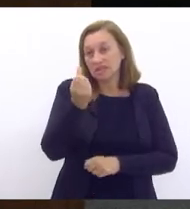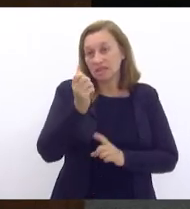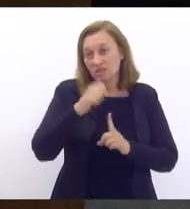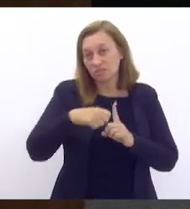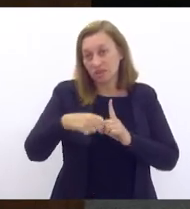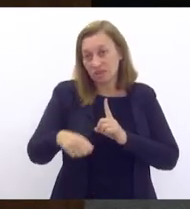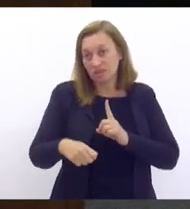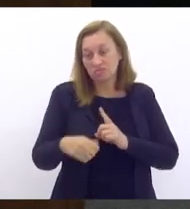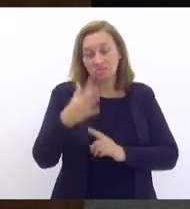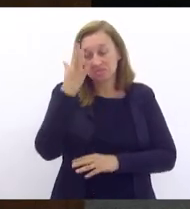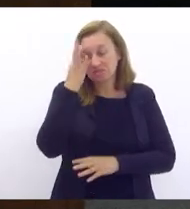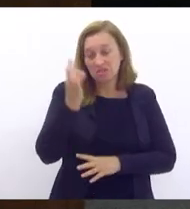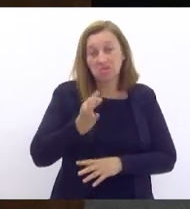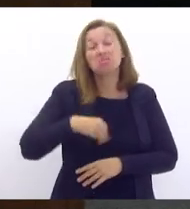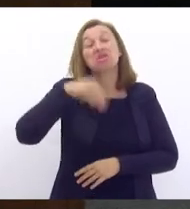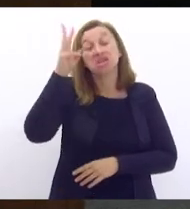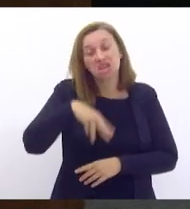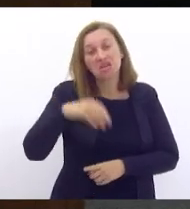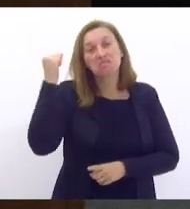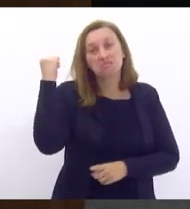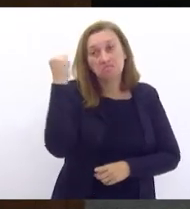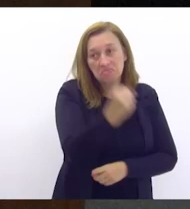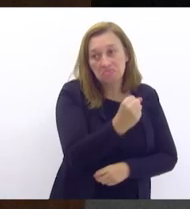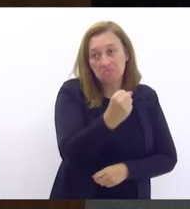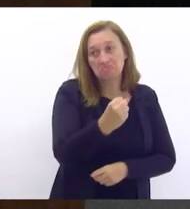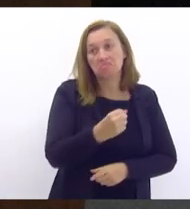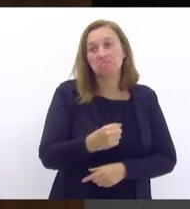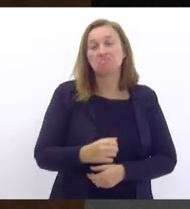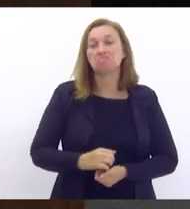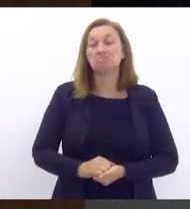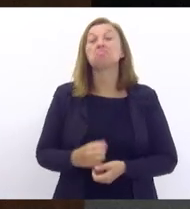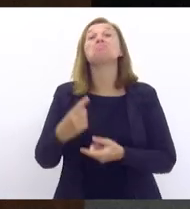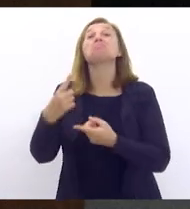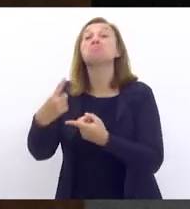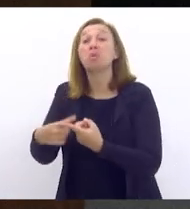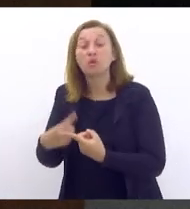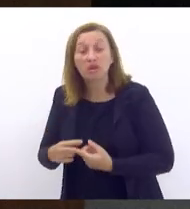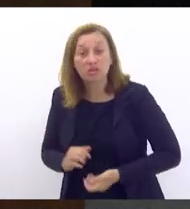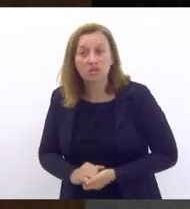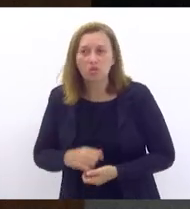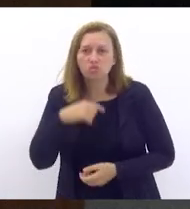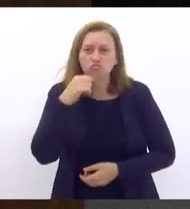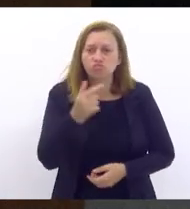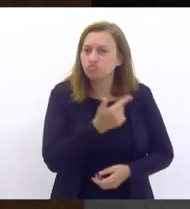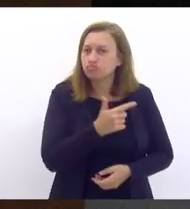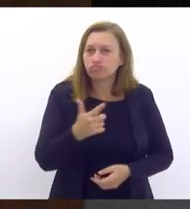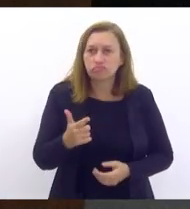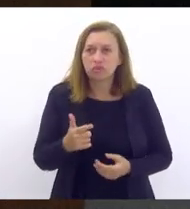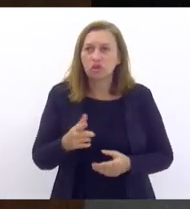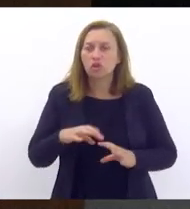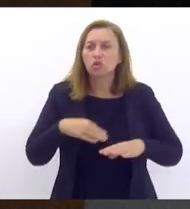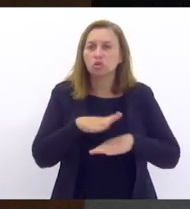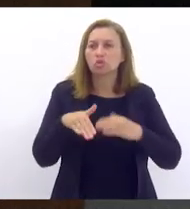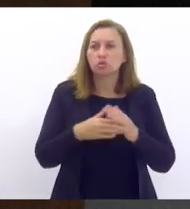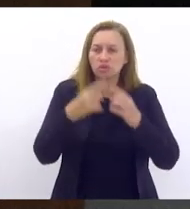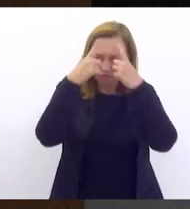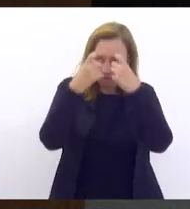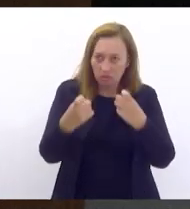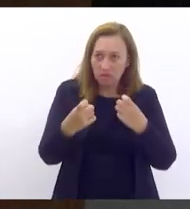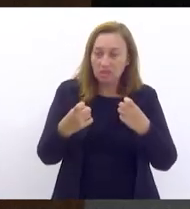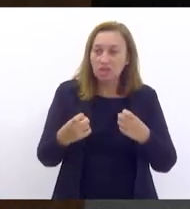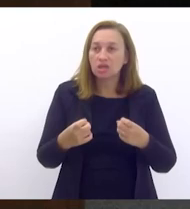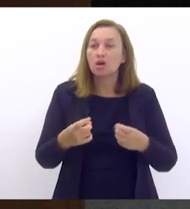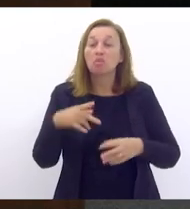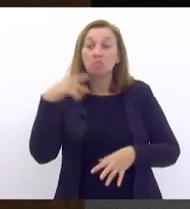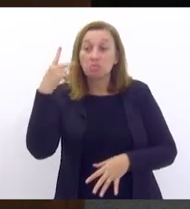5 anos e 6 meses sem sabermos quem mandou matar Marielle e por quê. Eu não tenho dúvida de que toda a violência política de gênero,